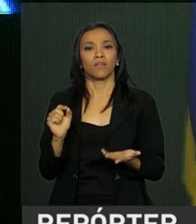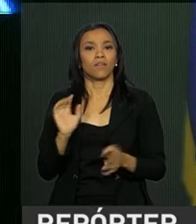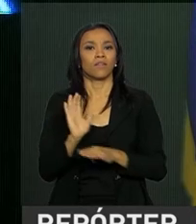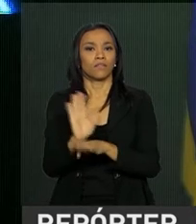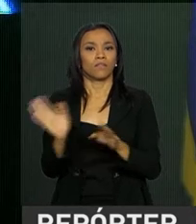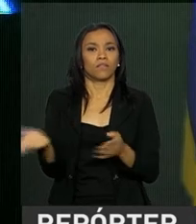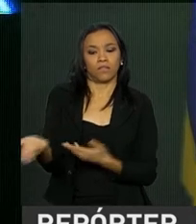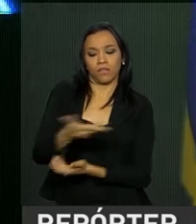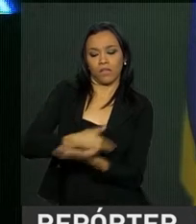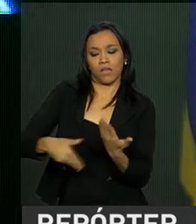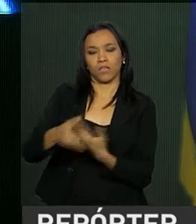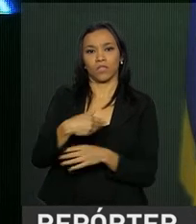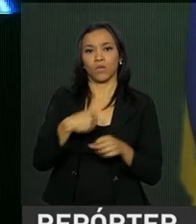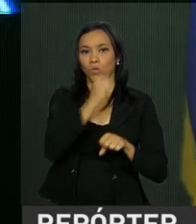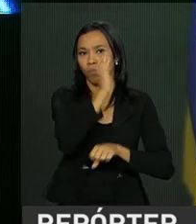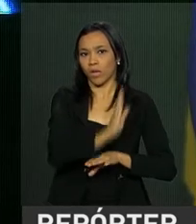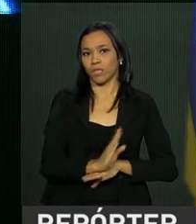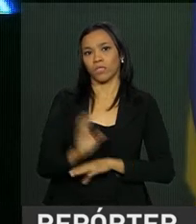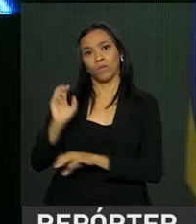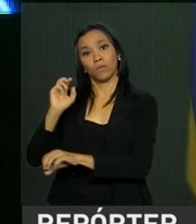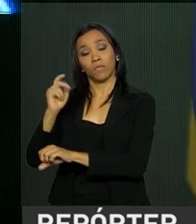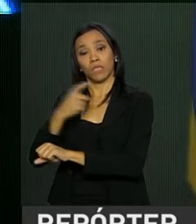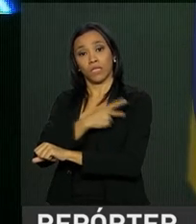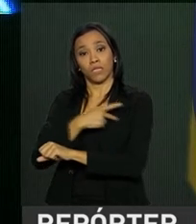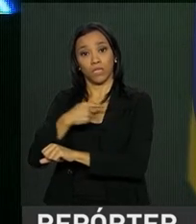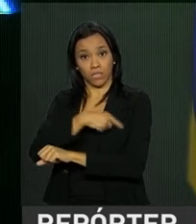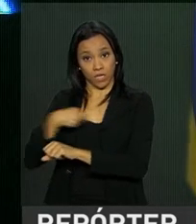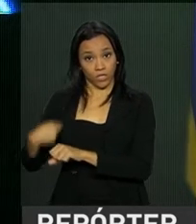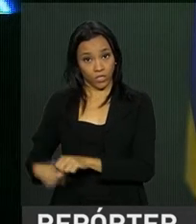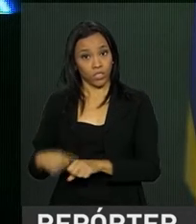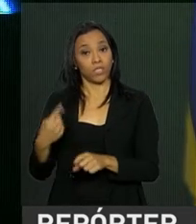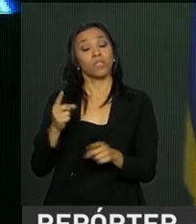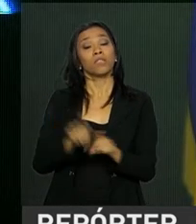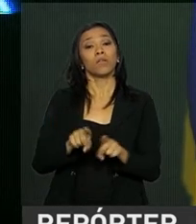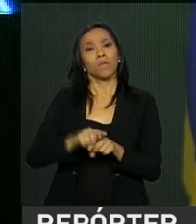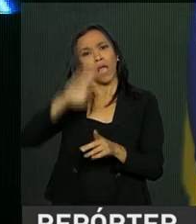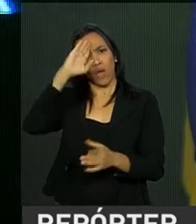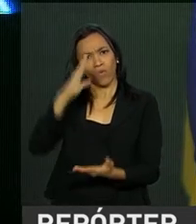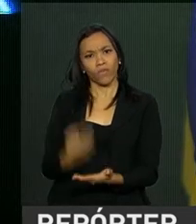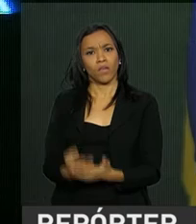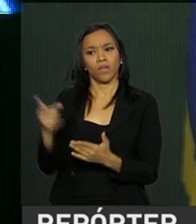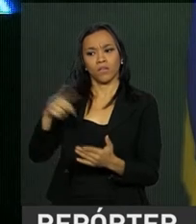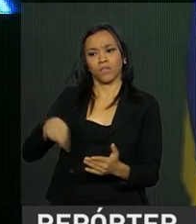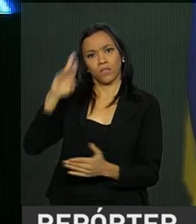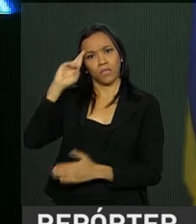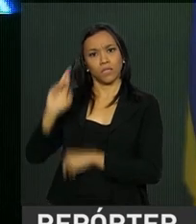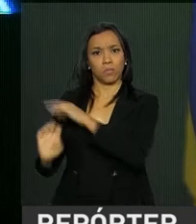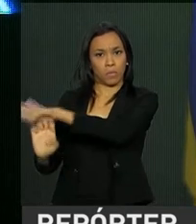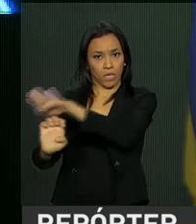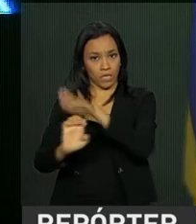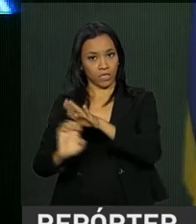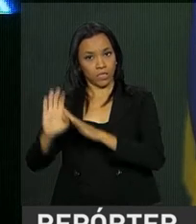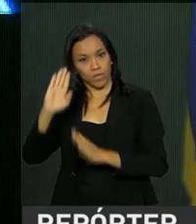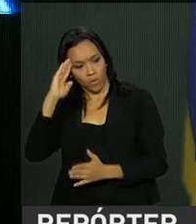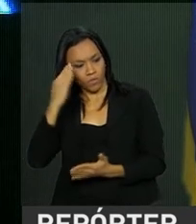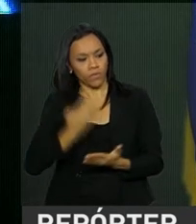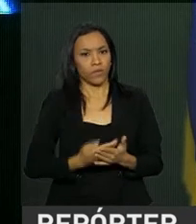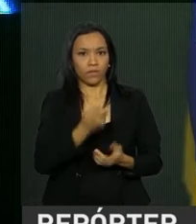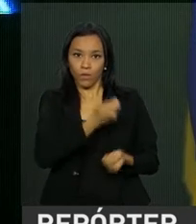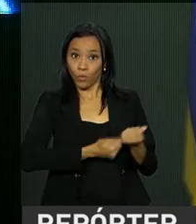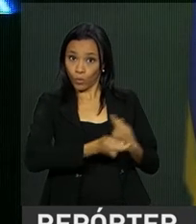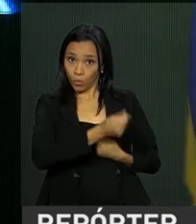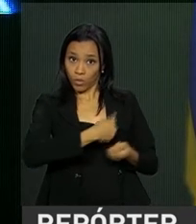entre o Brasil e a China, de um lado. De outro lado, a confiança do empresariado chinês na economia brasileira